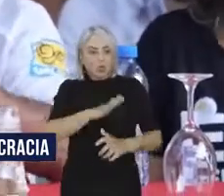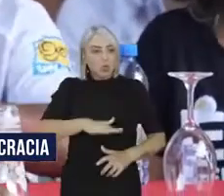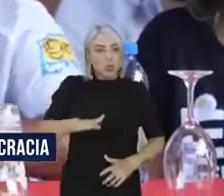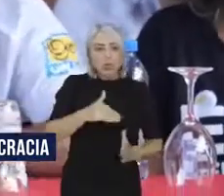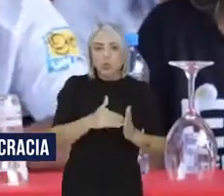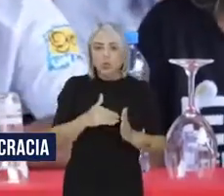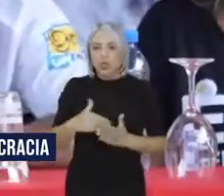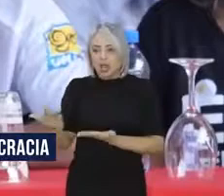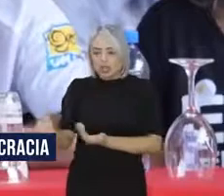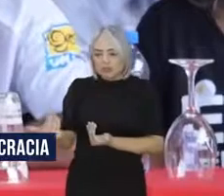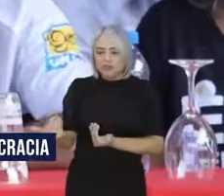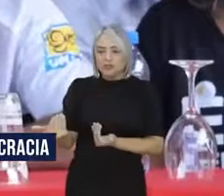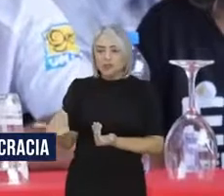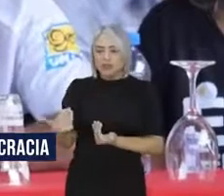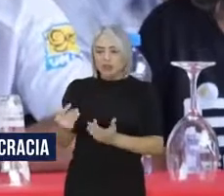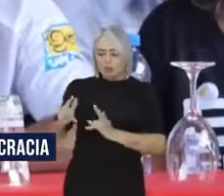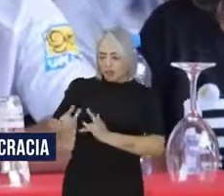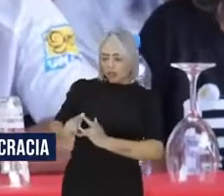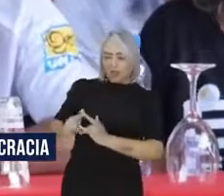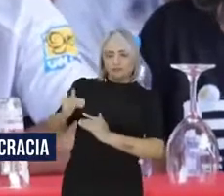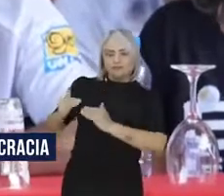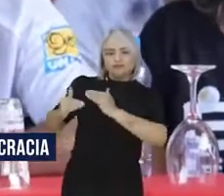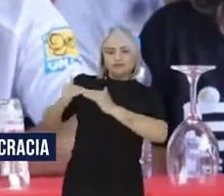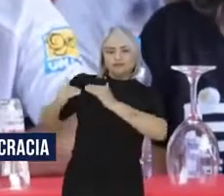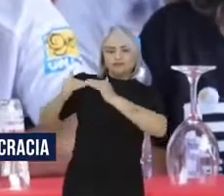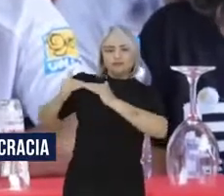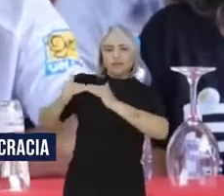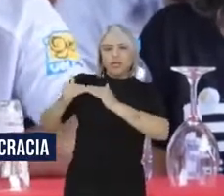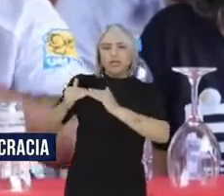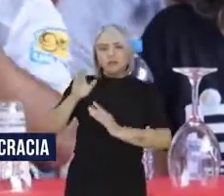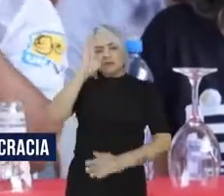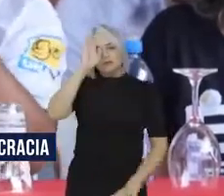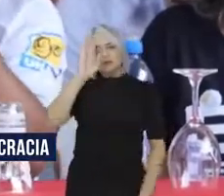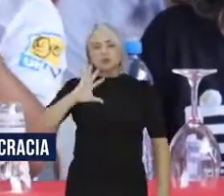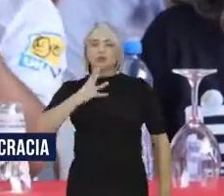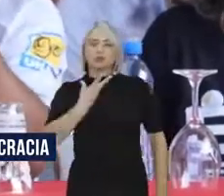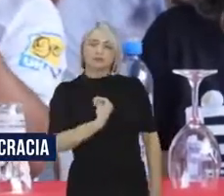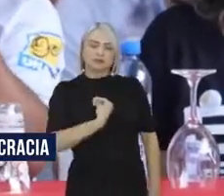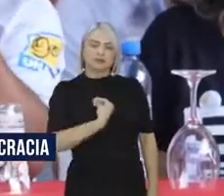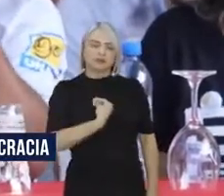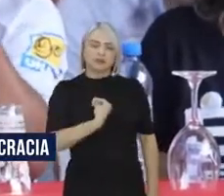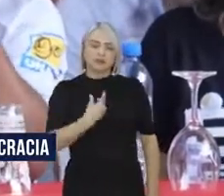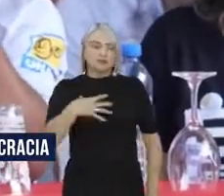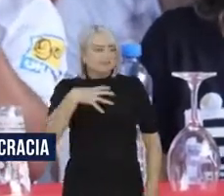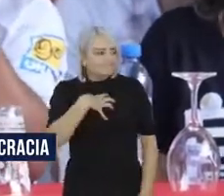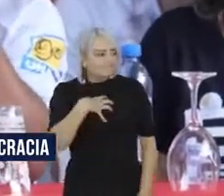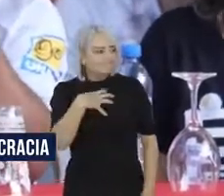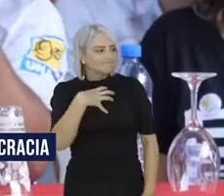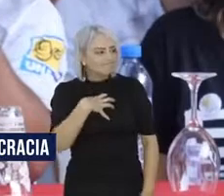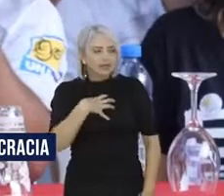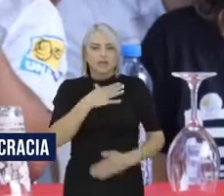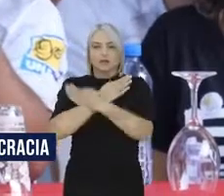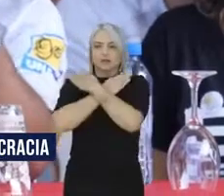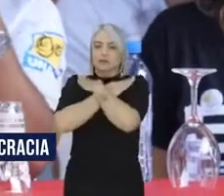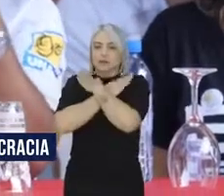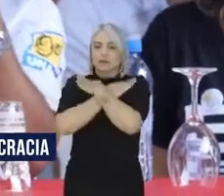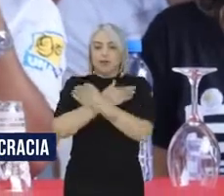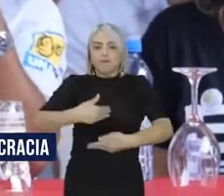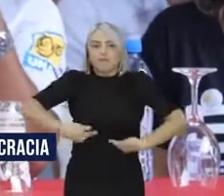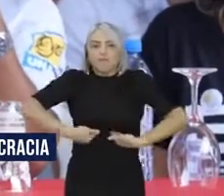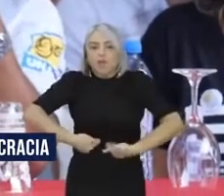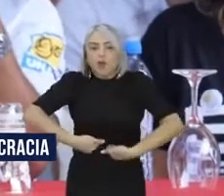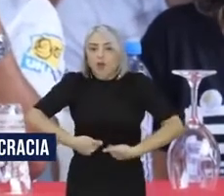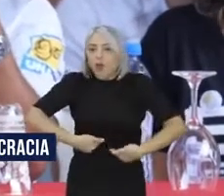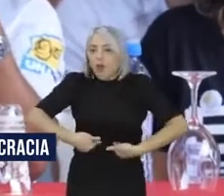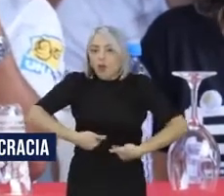desde a infância e principalmente para as pessoas trans. As pessoas trans elas são as que mais sentem o desemprego, a fome, a falta